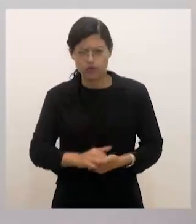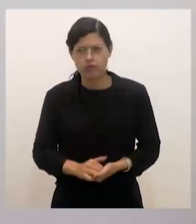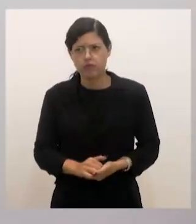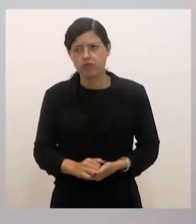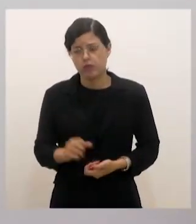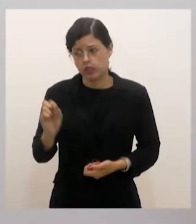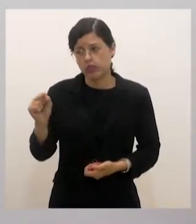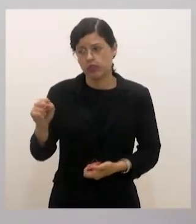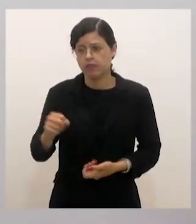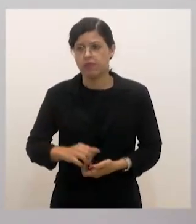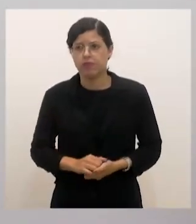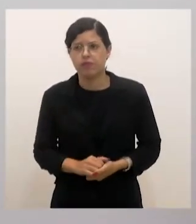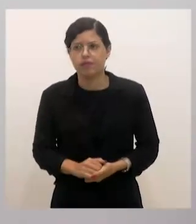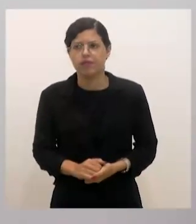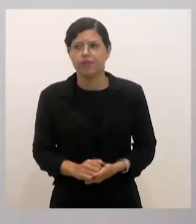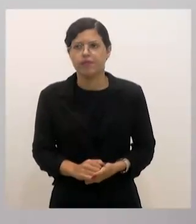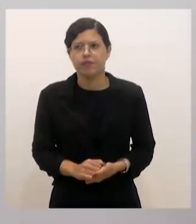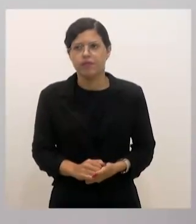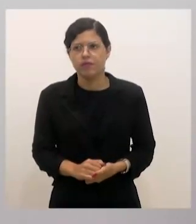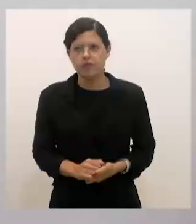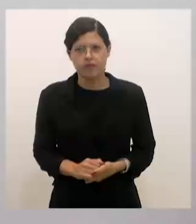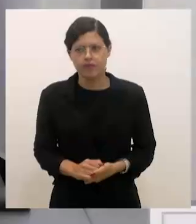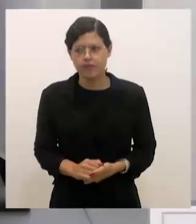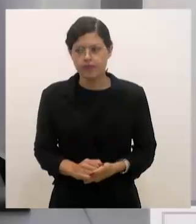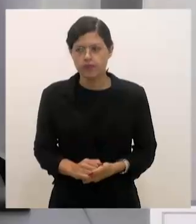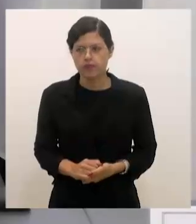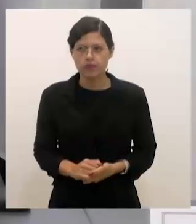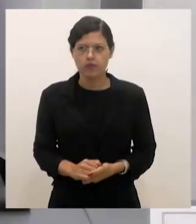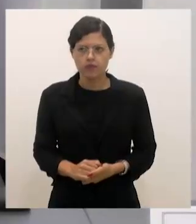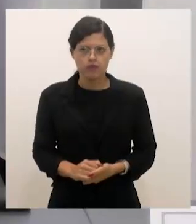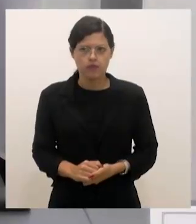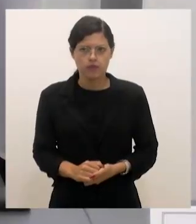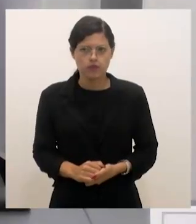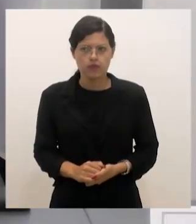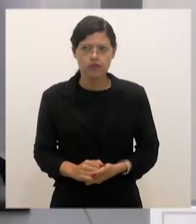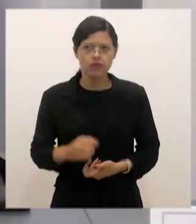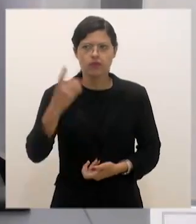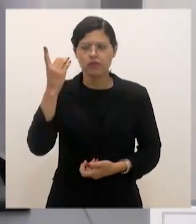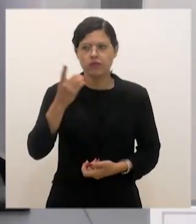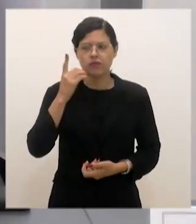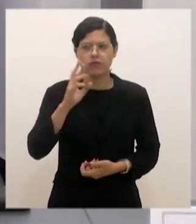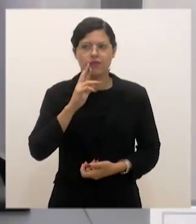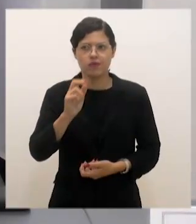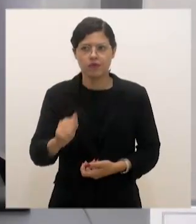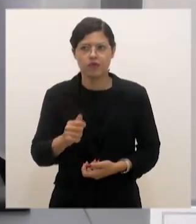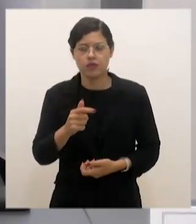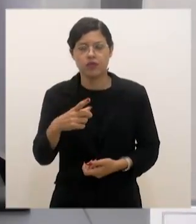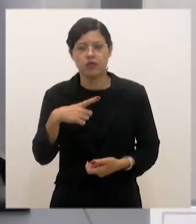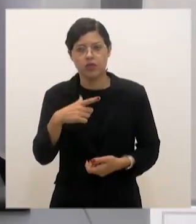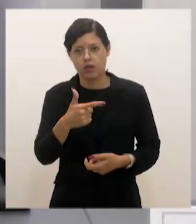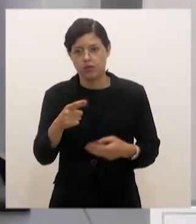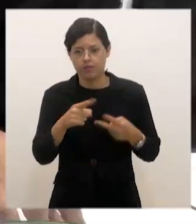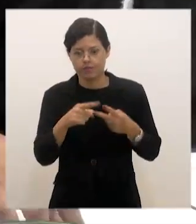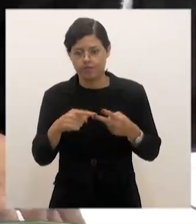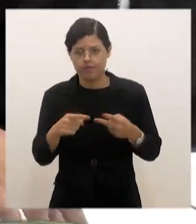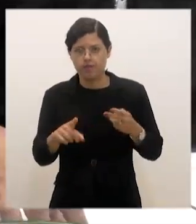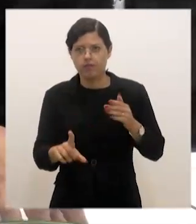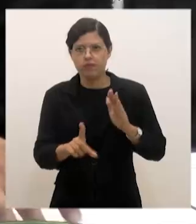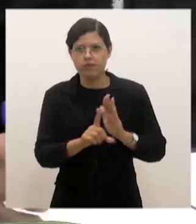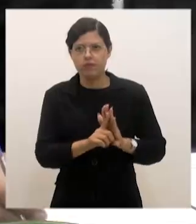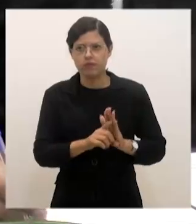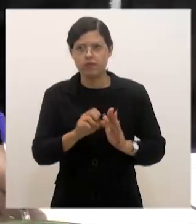Sim. Eu verifiquei Autorizando também, a fazer o deputado canal. Amorim, duas outras leis. Era mais rápido.